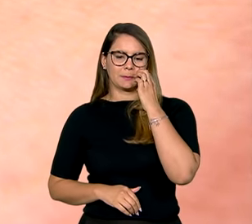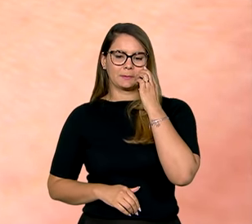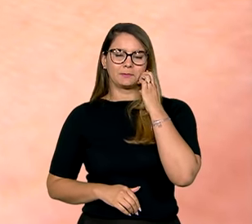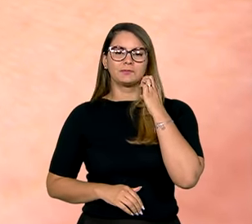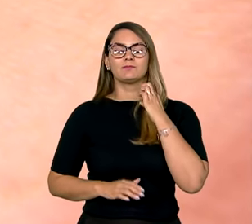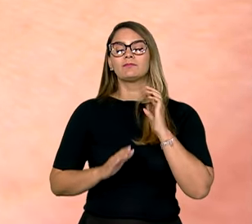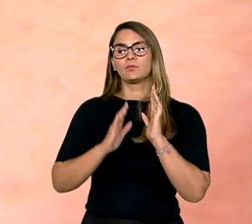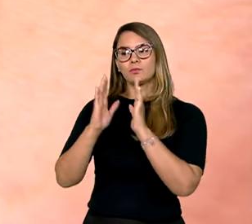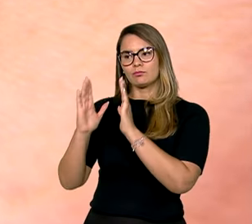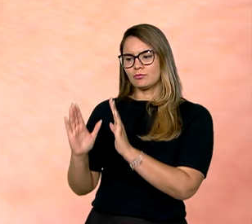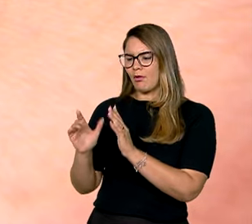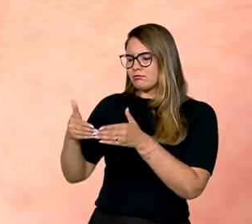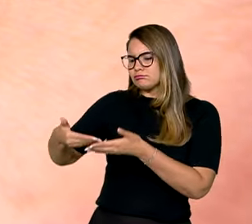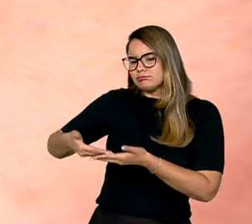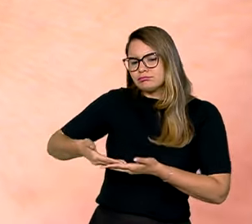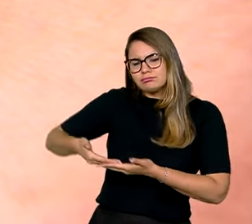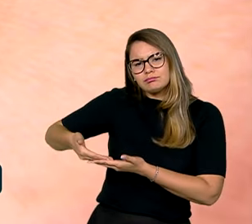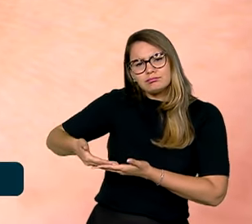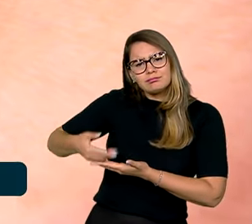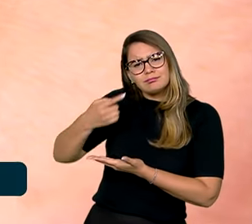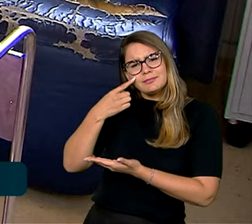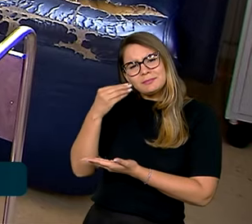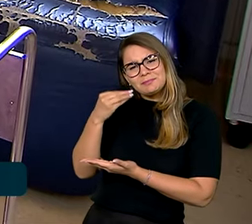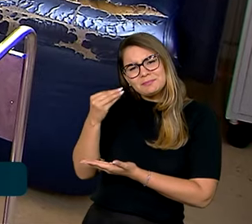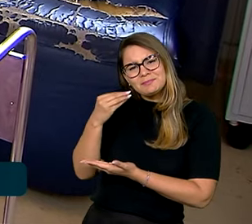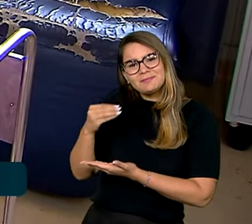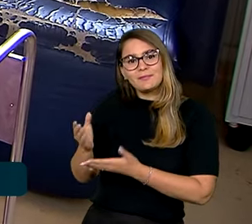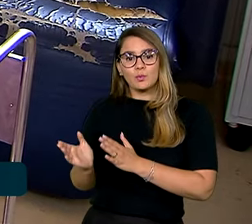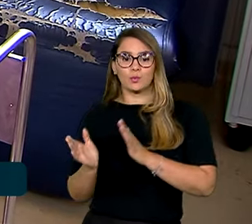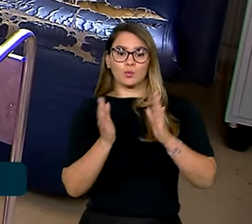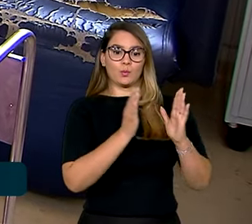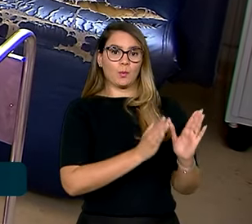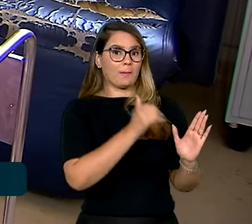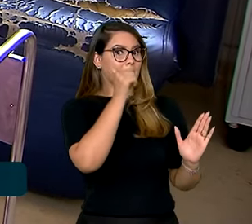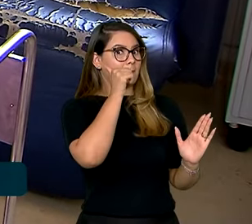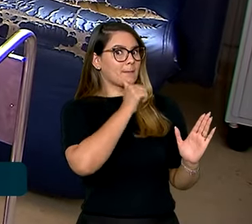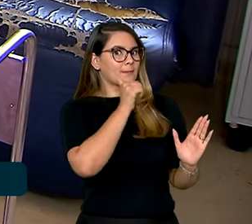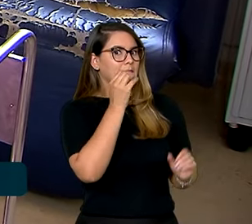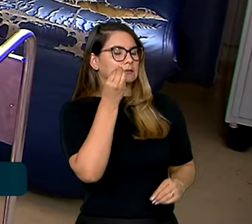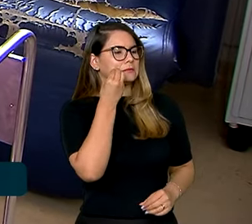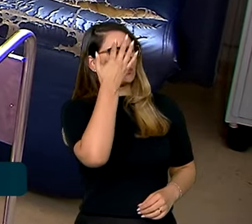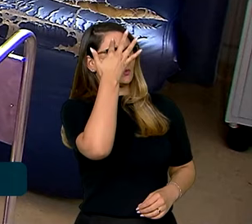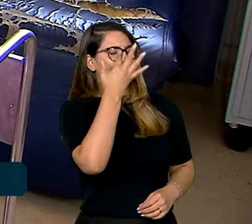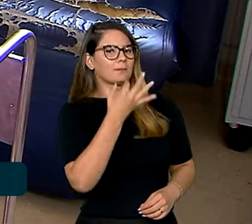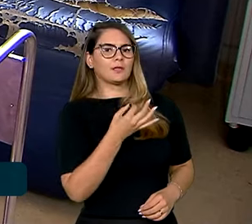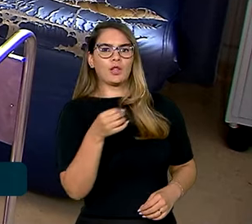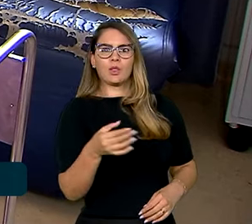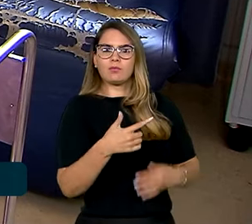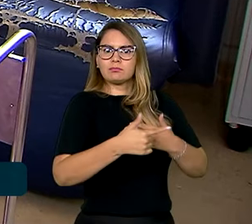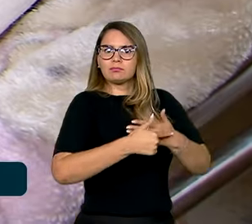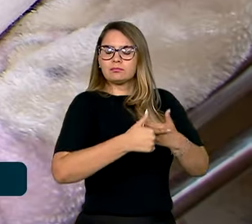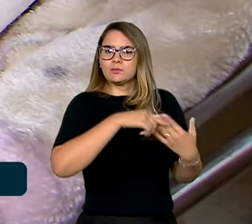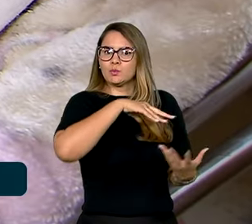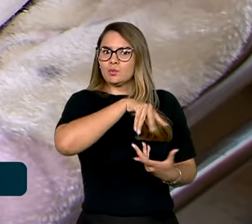De um lado, um serzinho pequeno e vulnerável. De outro, uma mulher tentando entender seu novo papel no